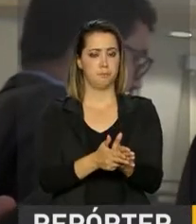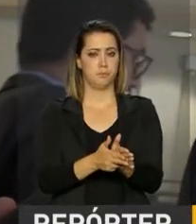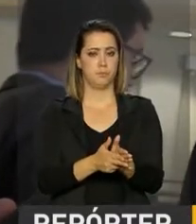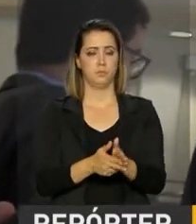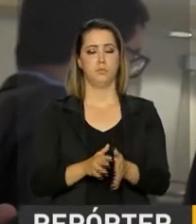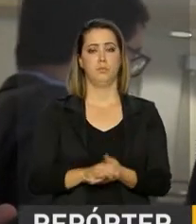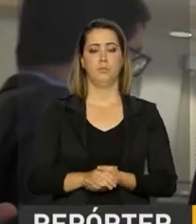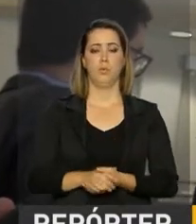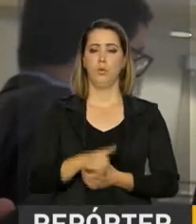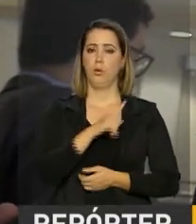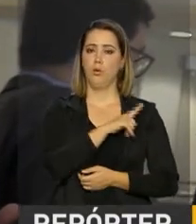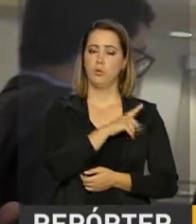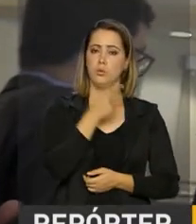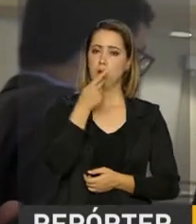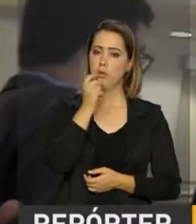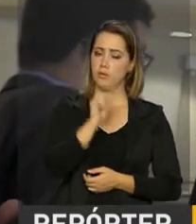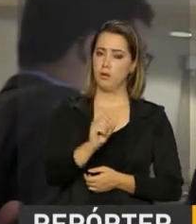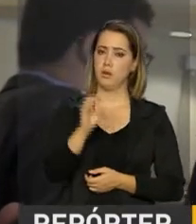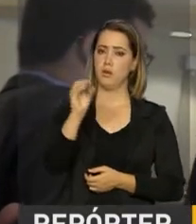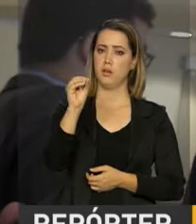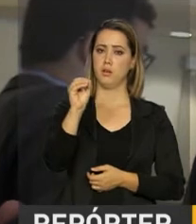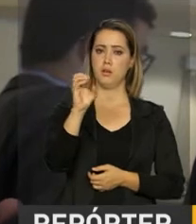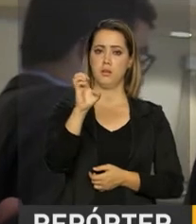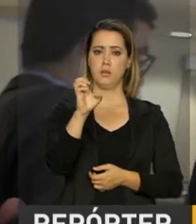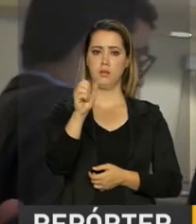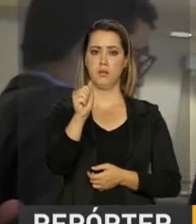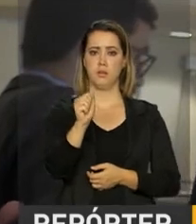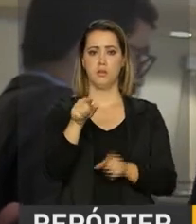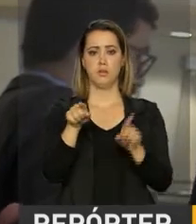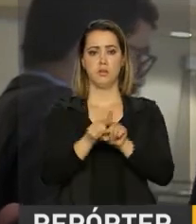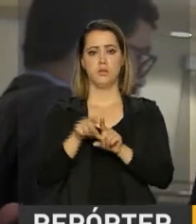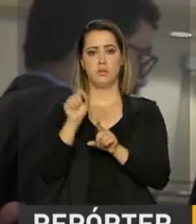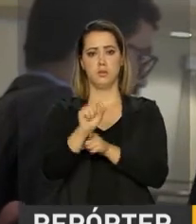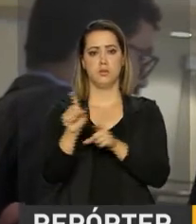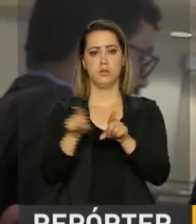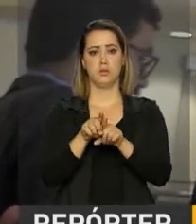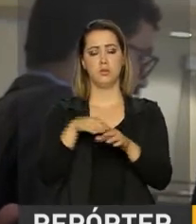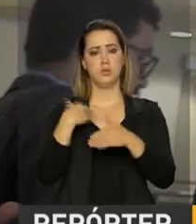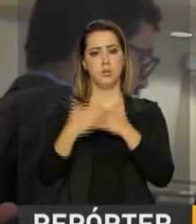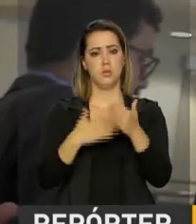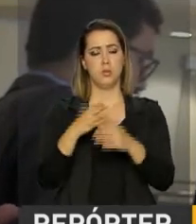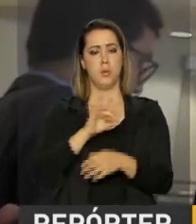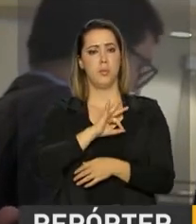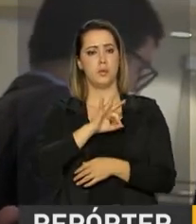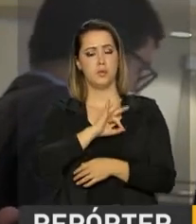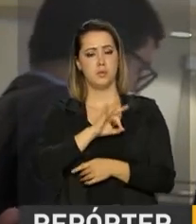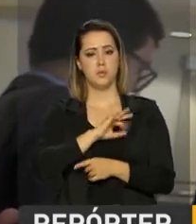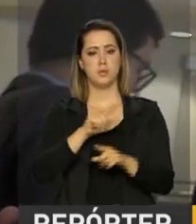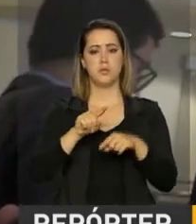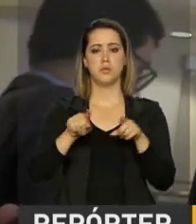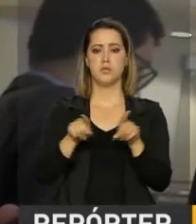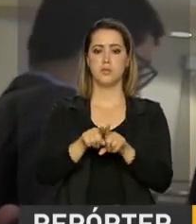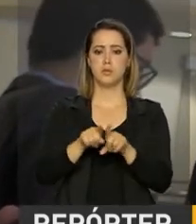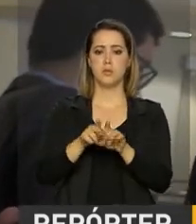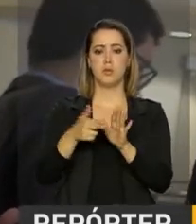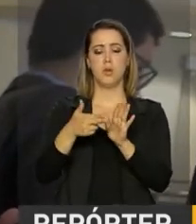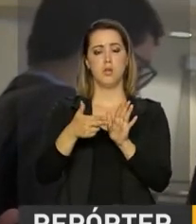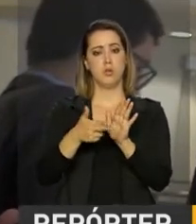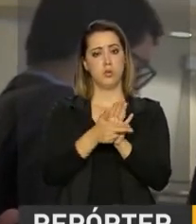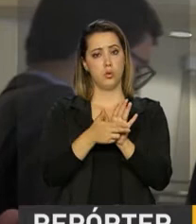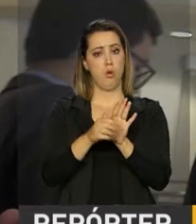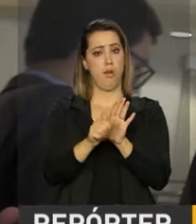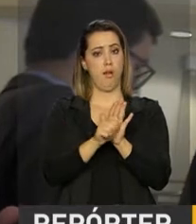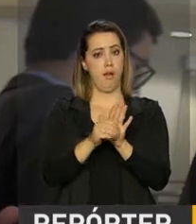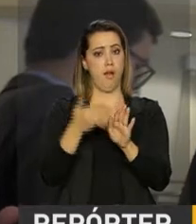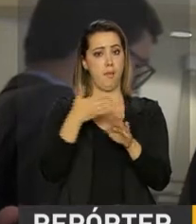dos países membros humanos os agentes de segurança policiais especializados do ambiente água para ajudar